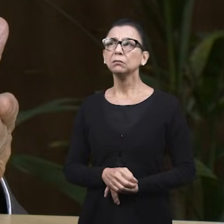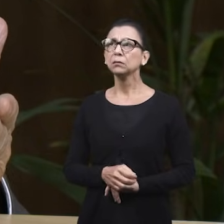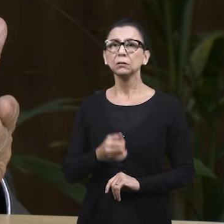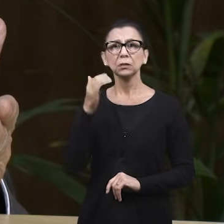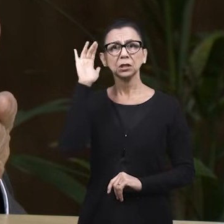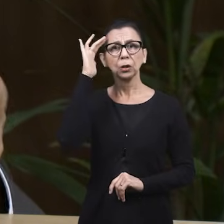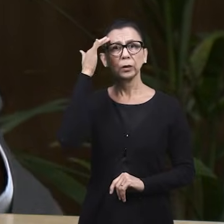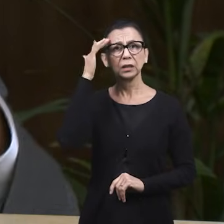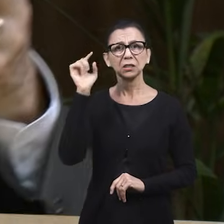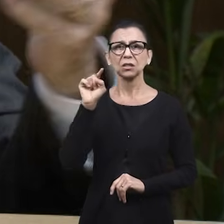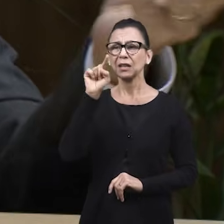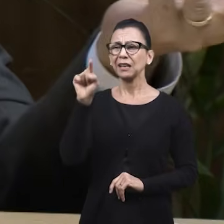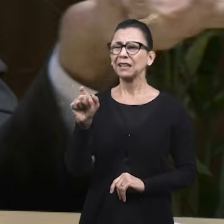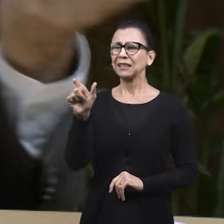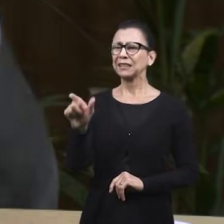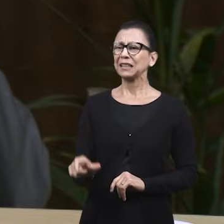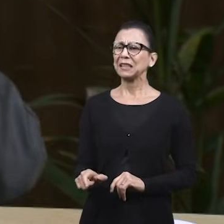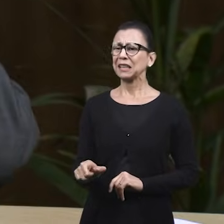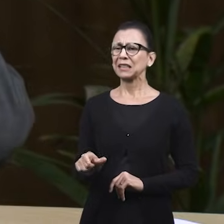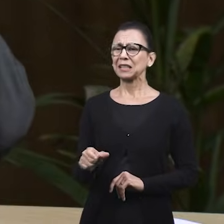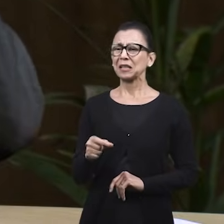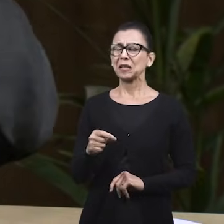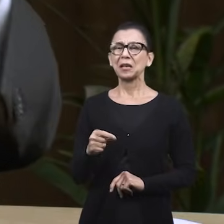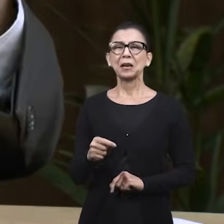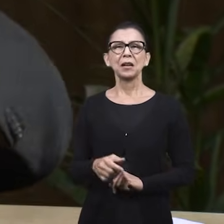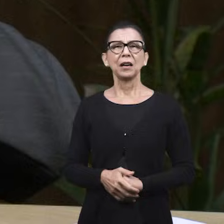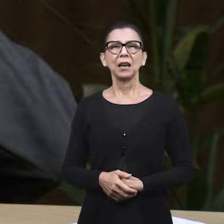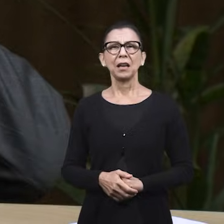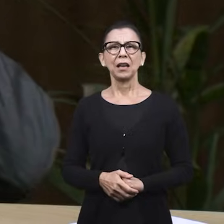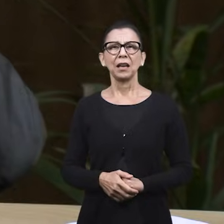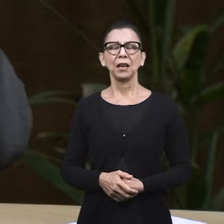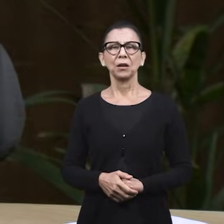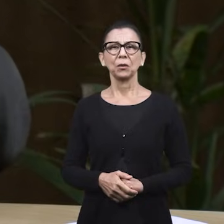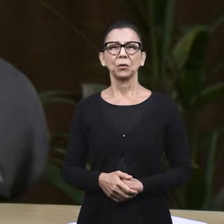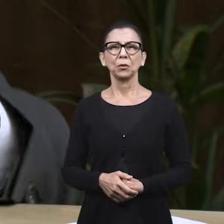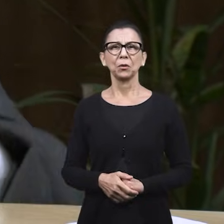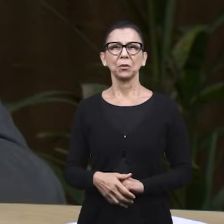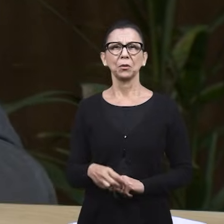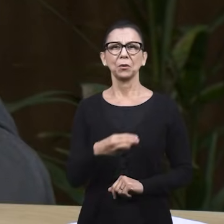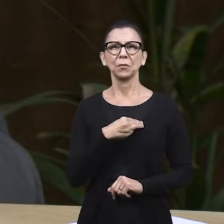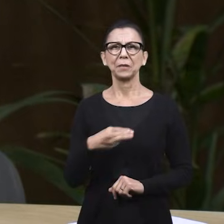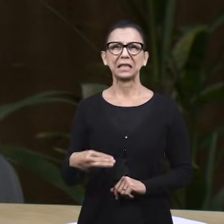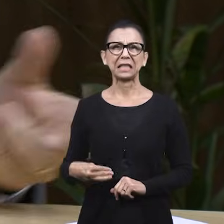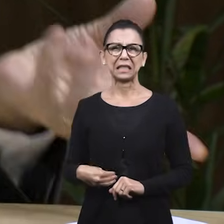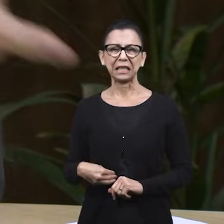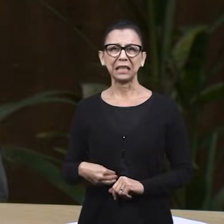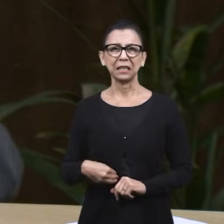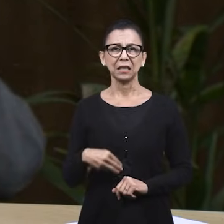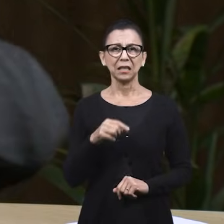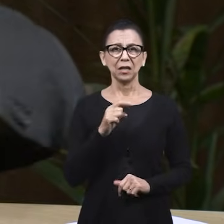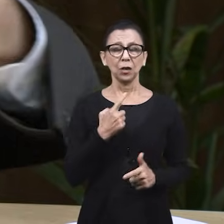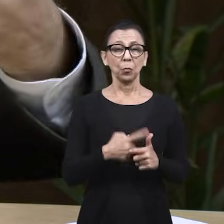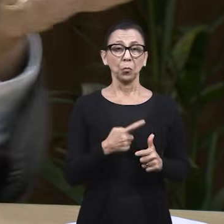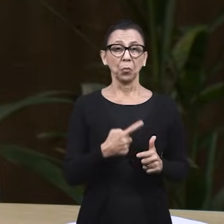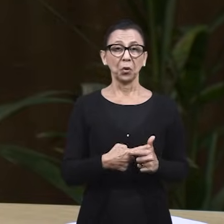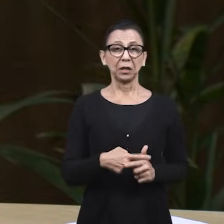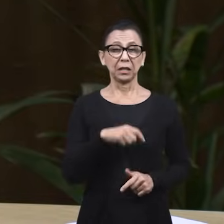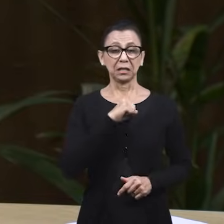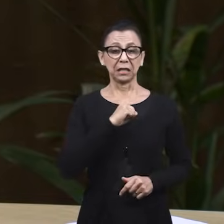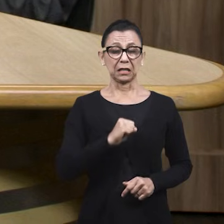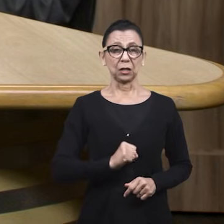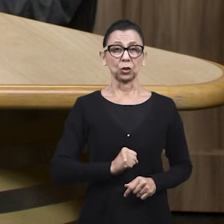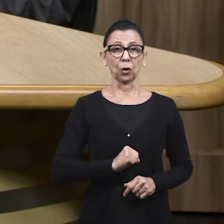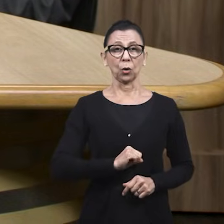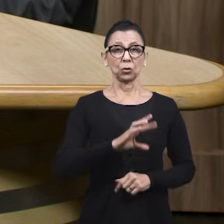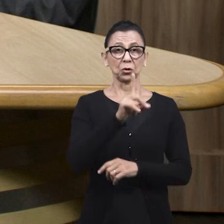Messias, porque a mente deles estava cheia de maldade, sede de poder, e envolvido nas coisas do